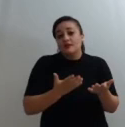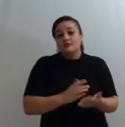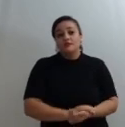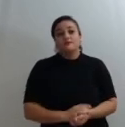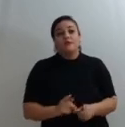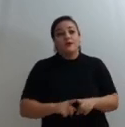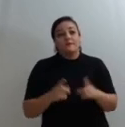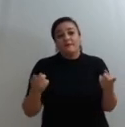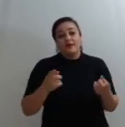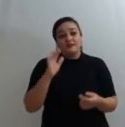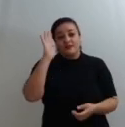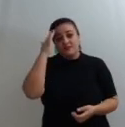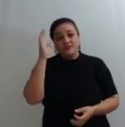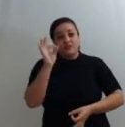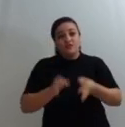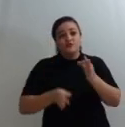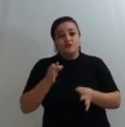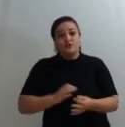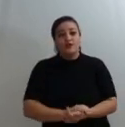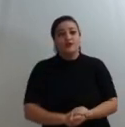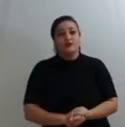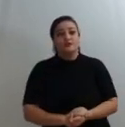verdade, o juiz intimou